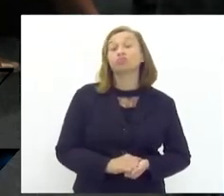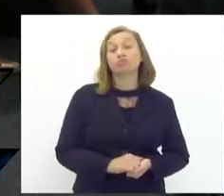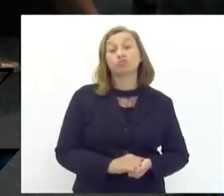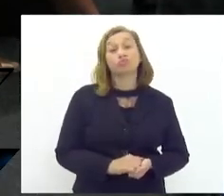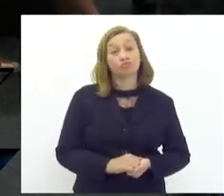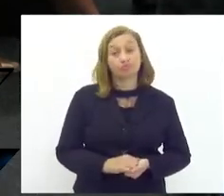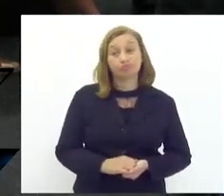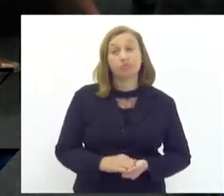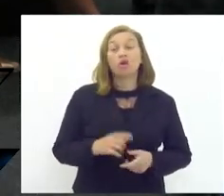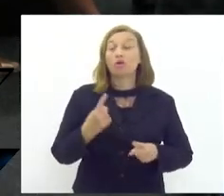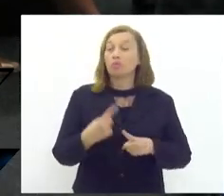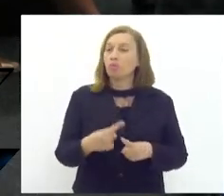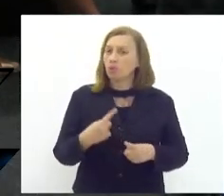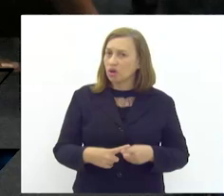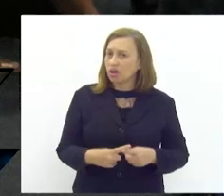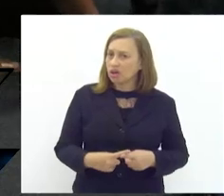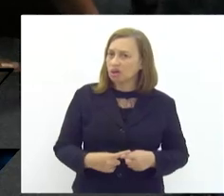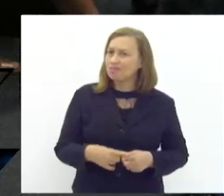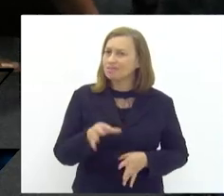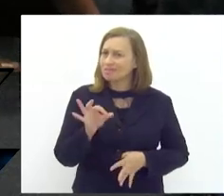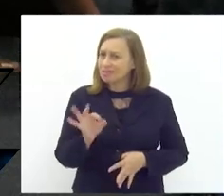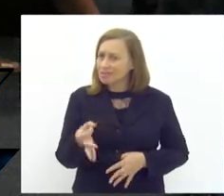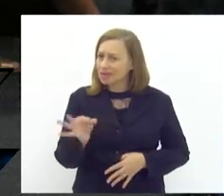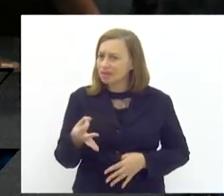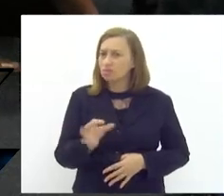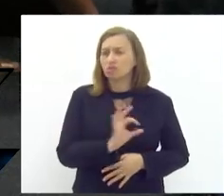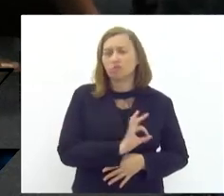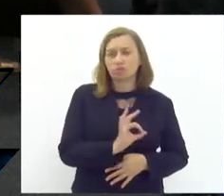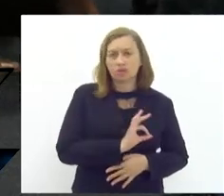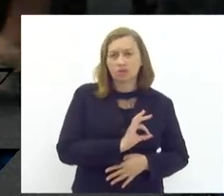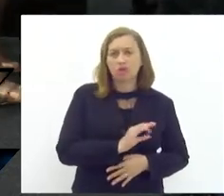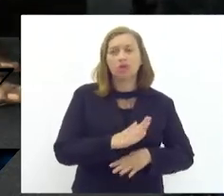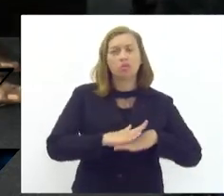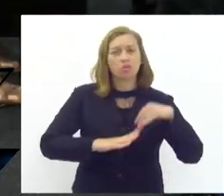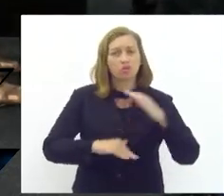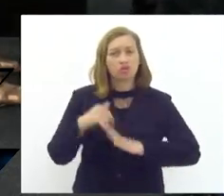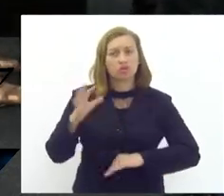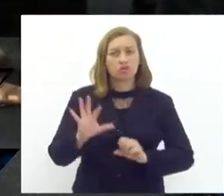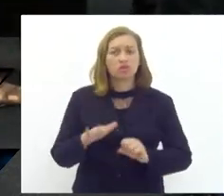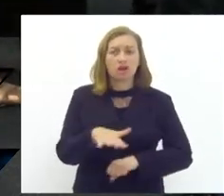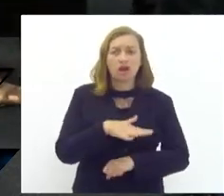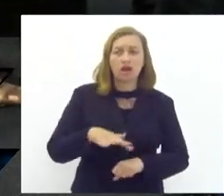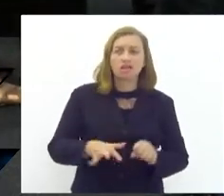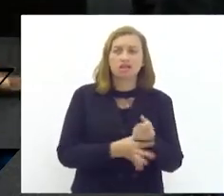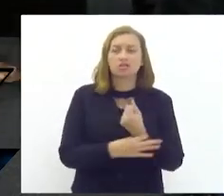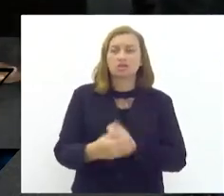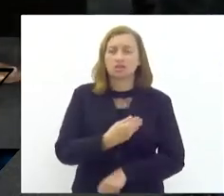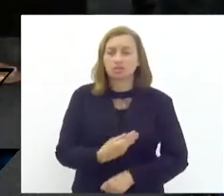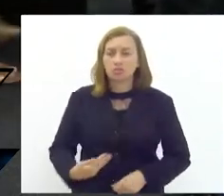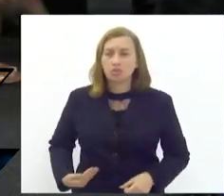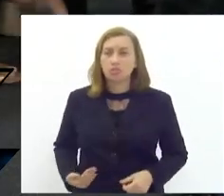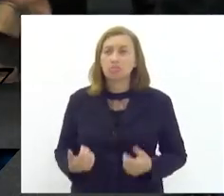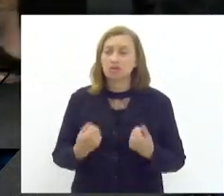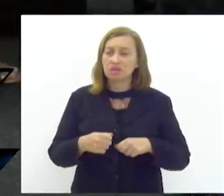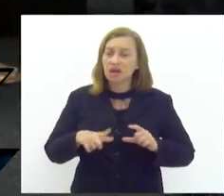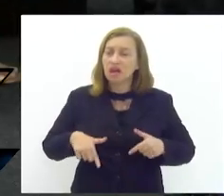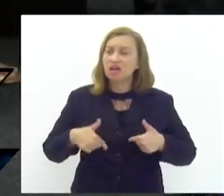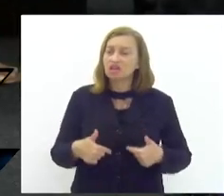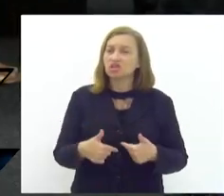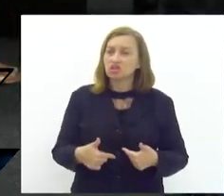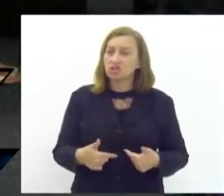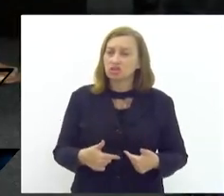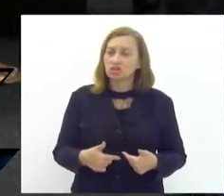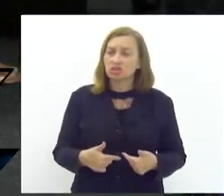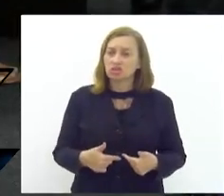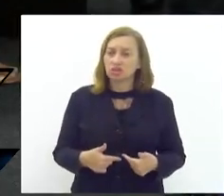ali estiver porque fatalmente o policial profissional da área de segurança pública ele vai ter que reagir a uma